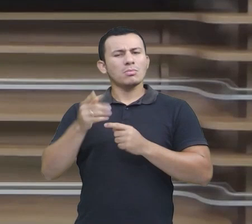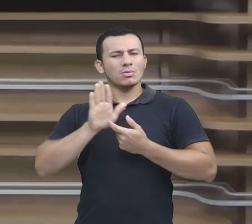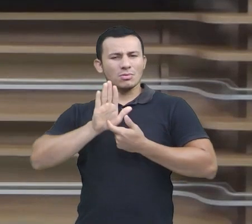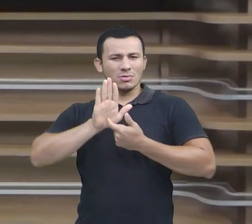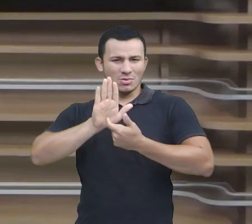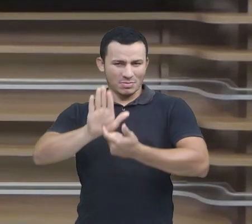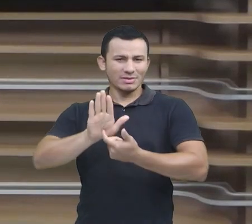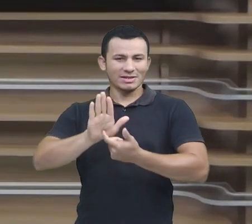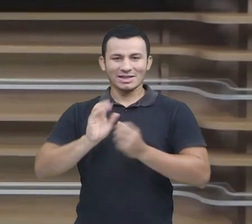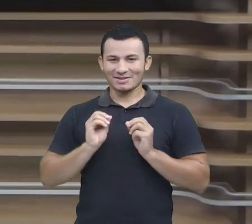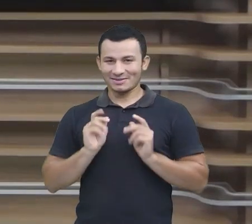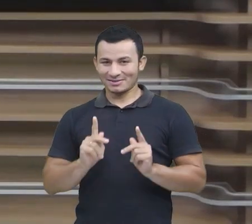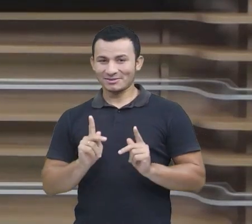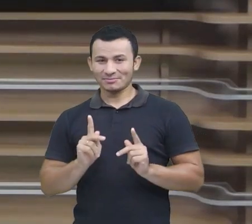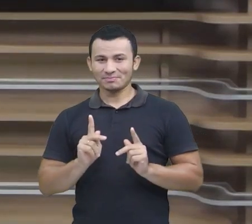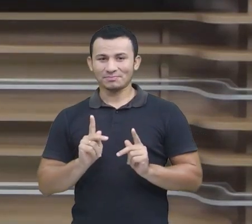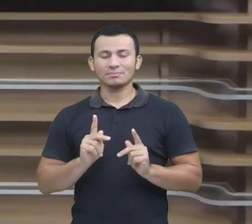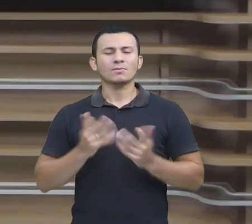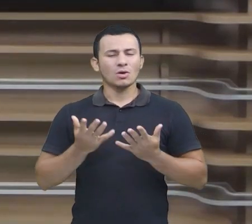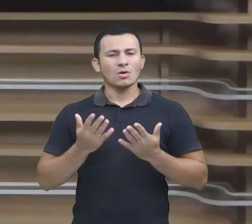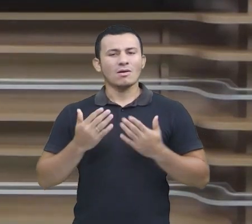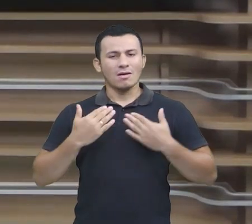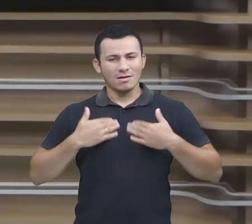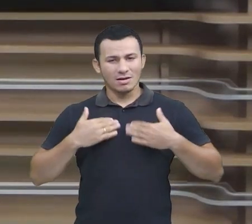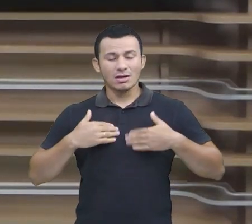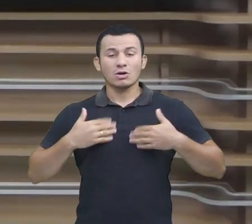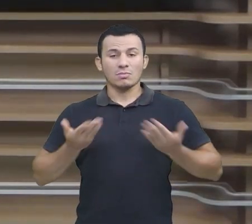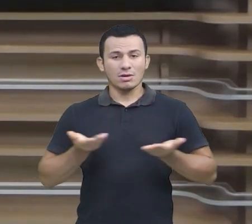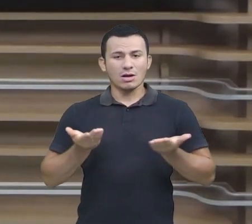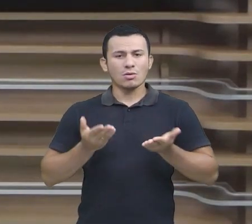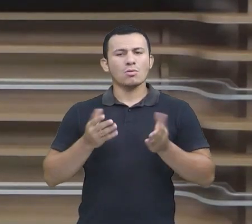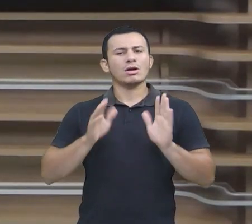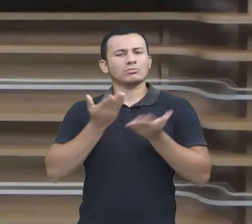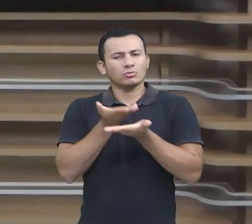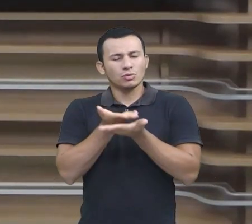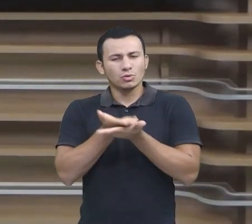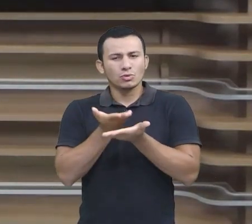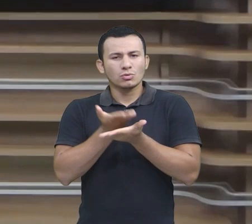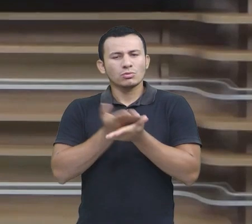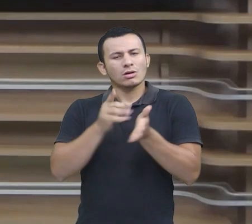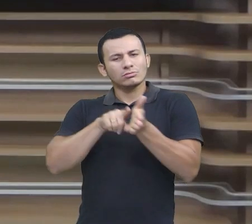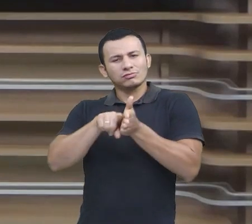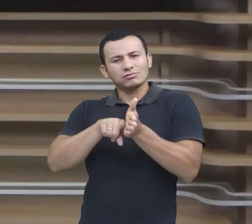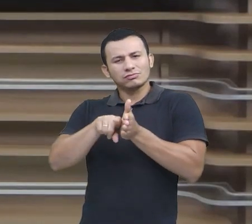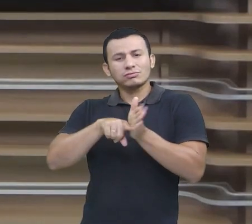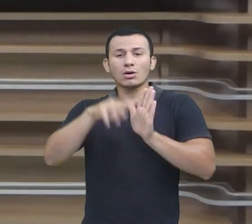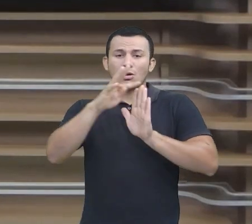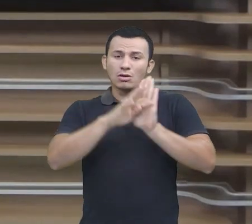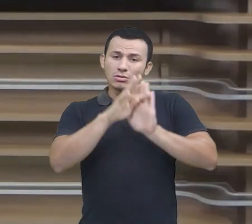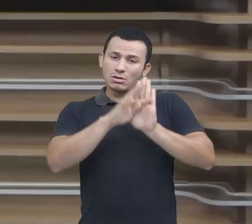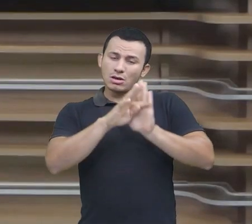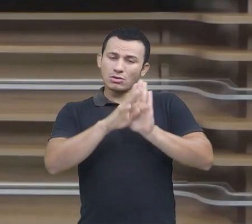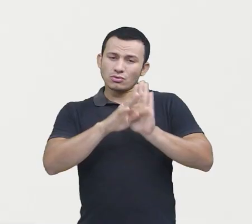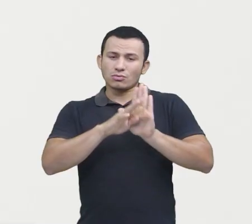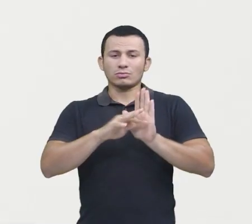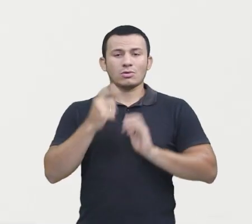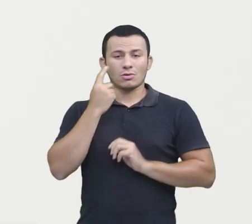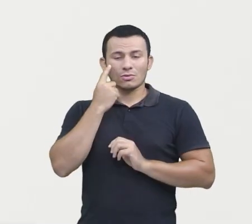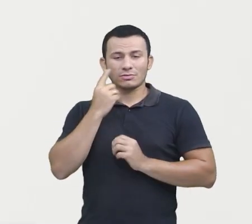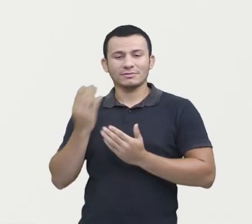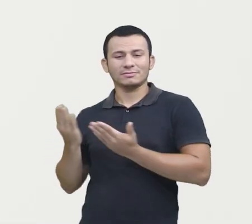ver esse curta, tá bom? Mas por enquanto nós vamos investigar o que é um texto multimodal. Vamos